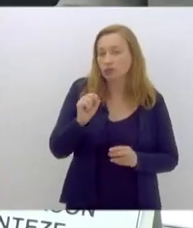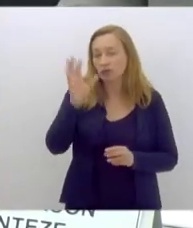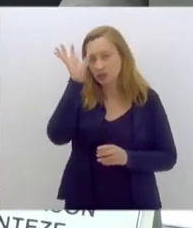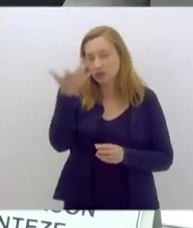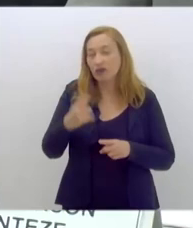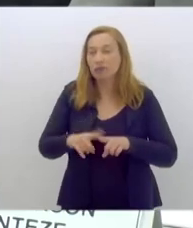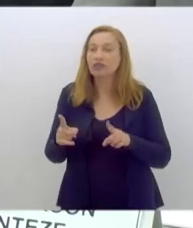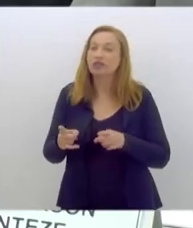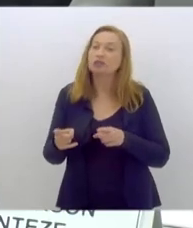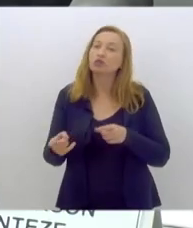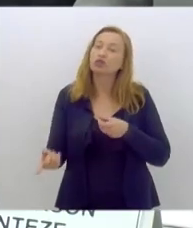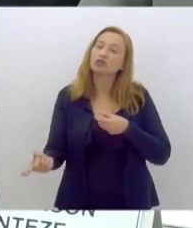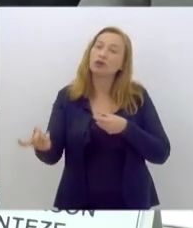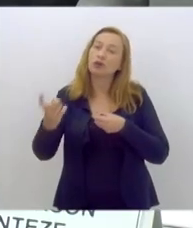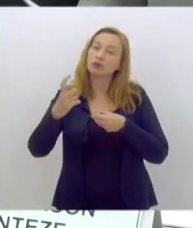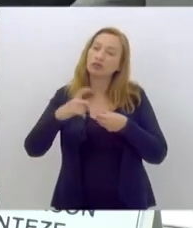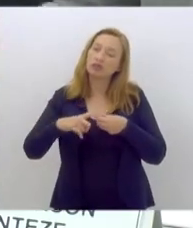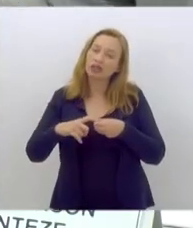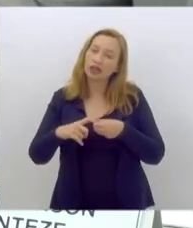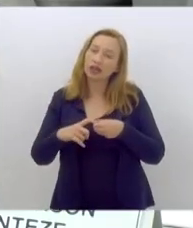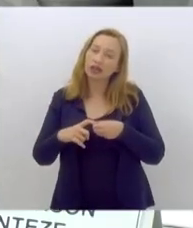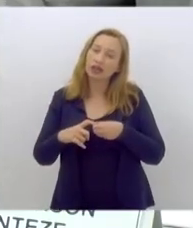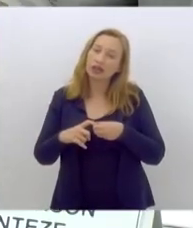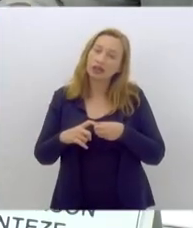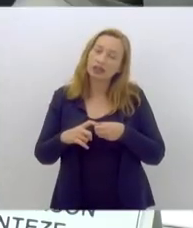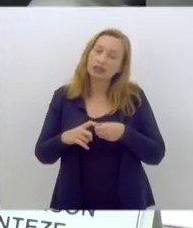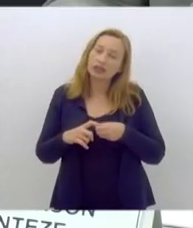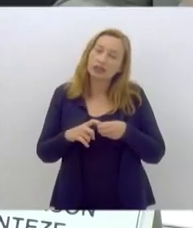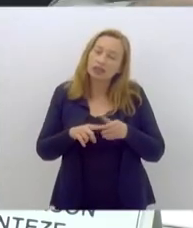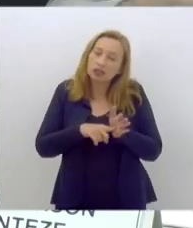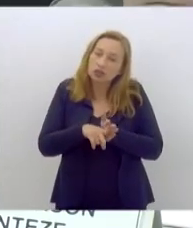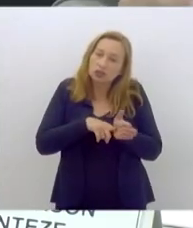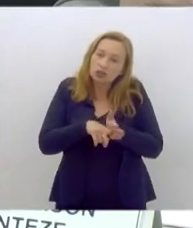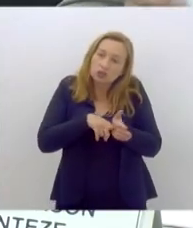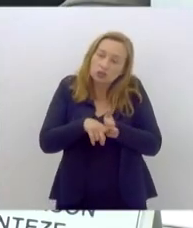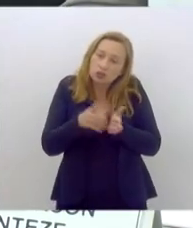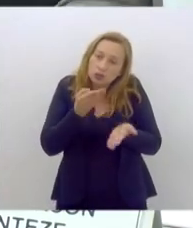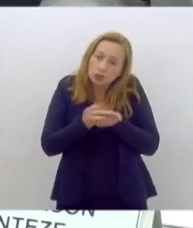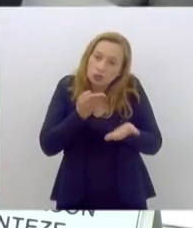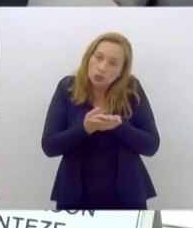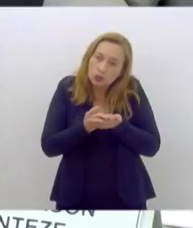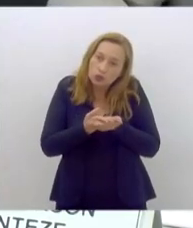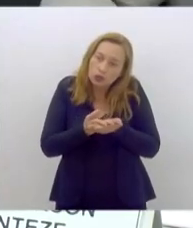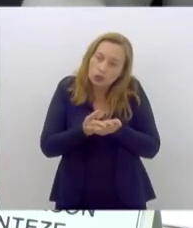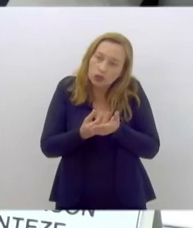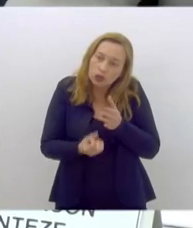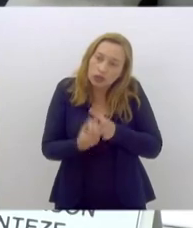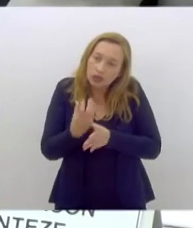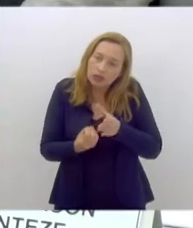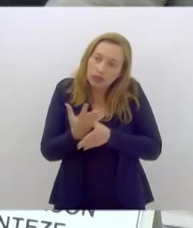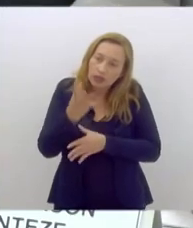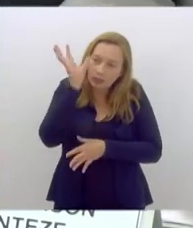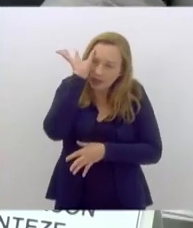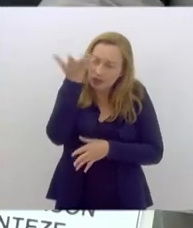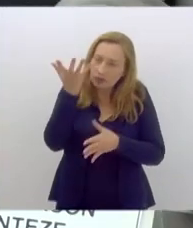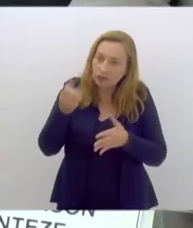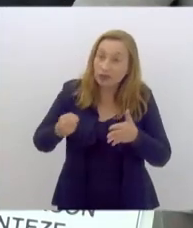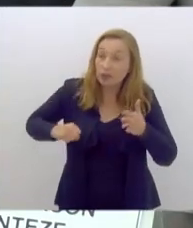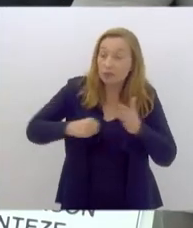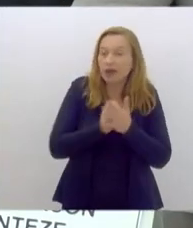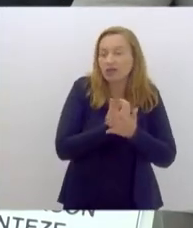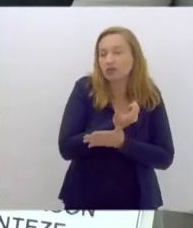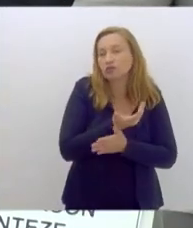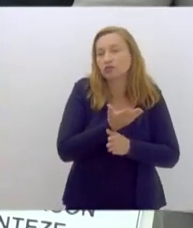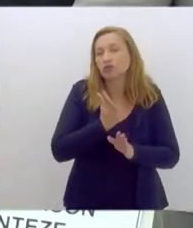temos que retomar e construir soluções porque ele tem um impacto direto na questão das Finanças porque